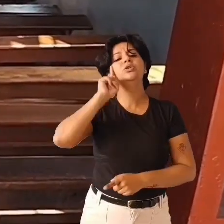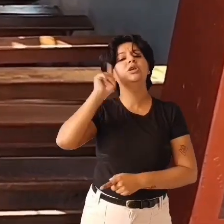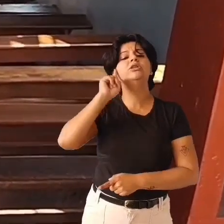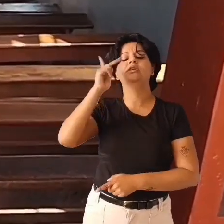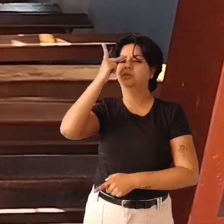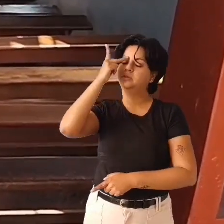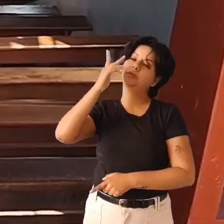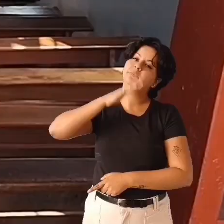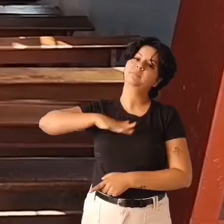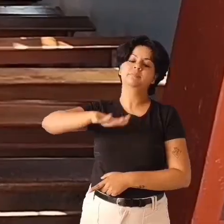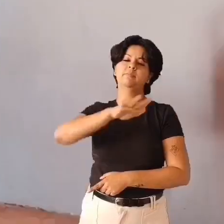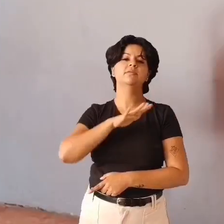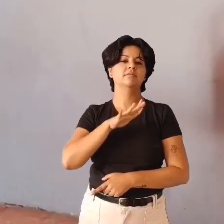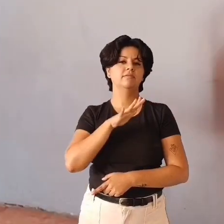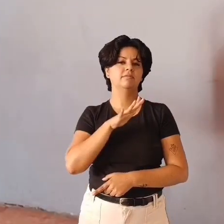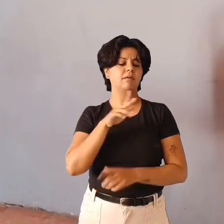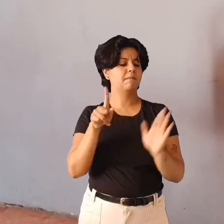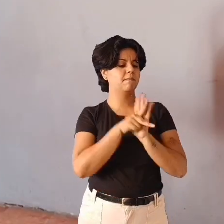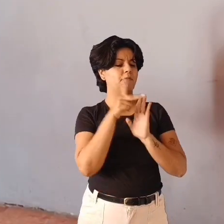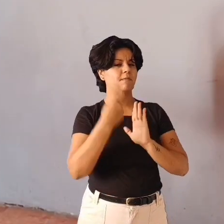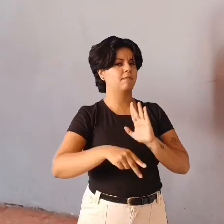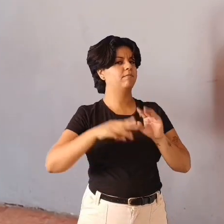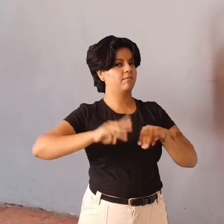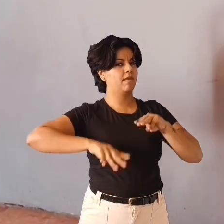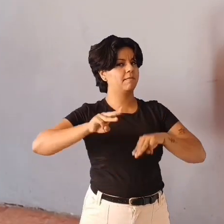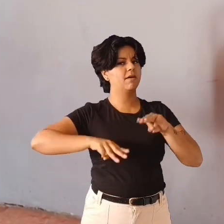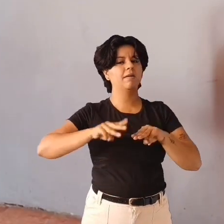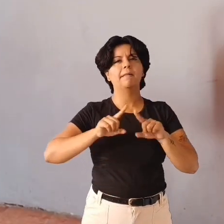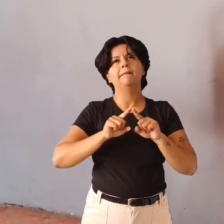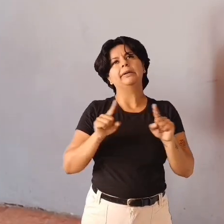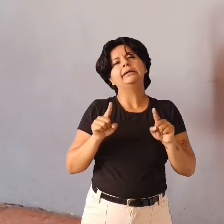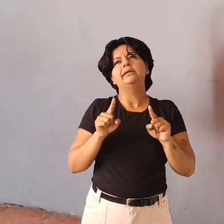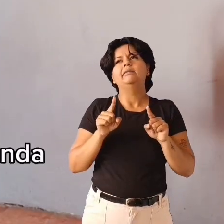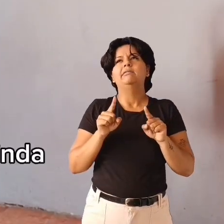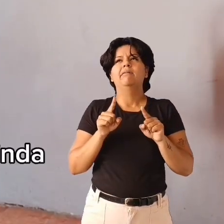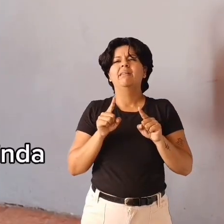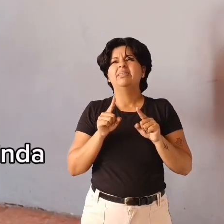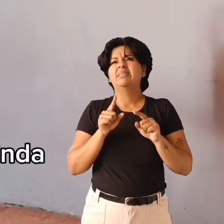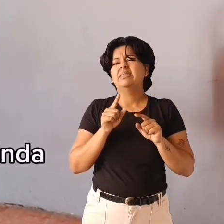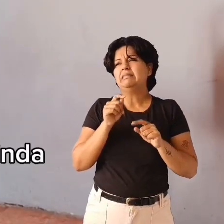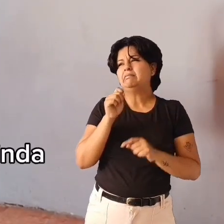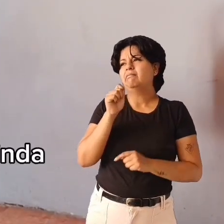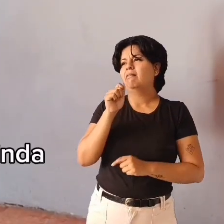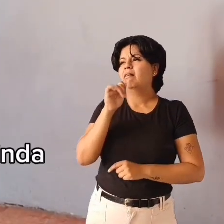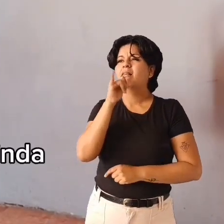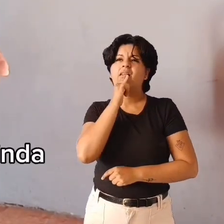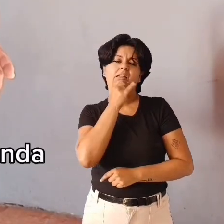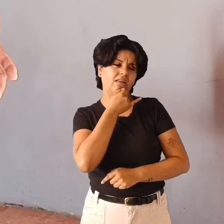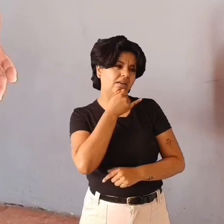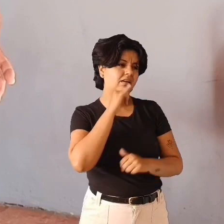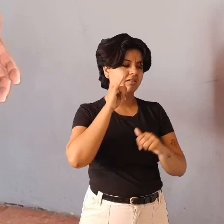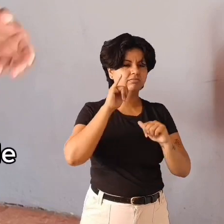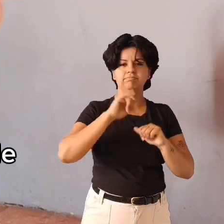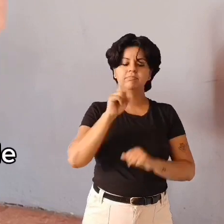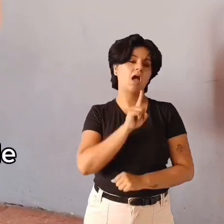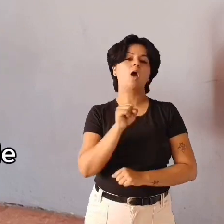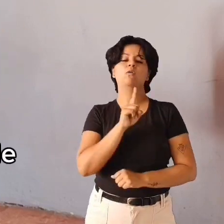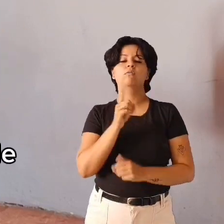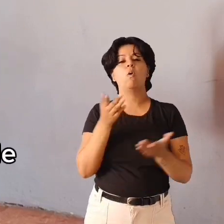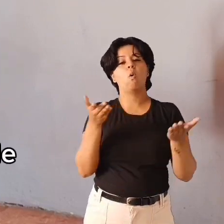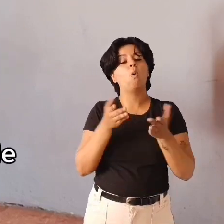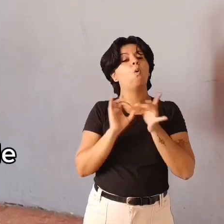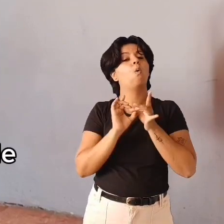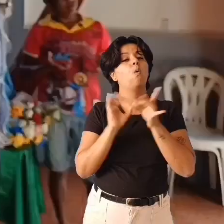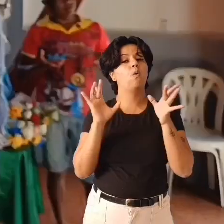falam do novo cotidiano, que fala do próprio marabaixo em si, mas não como uma questão de lamento ainda, mas sim já como uma